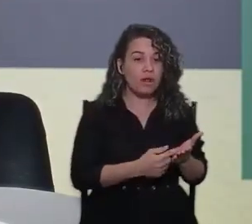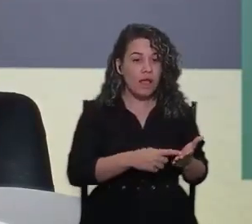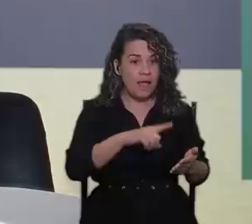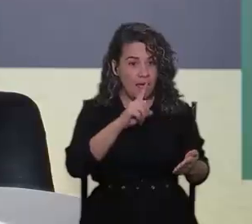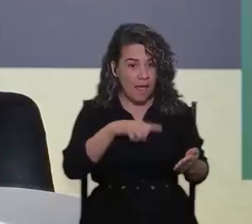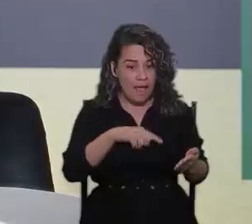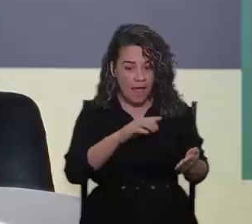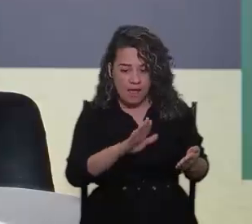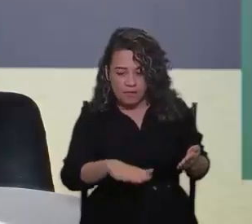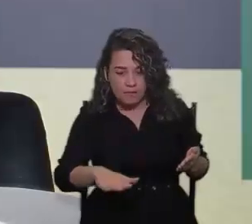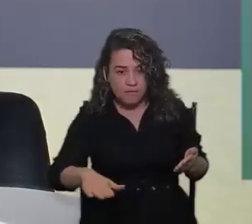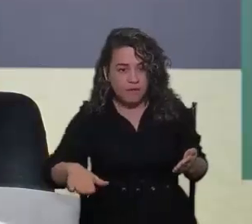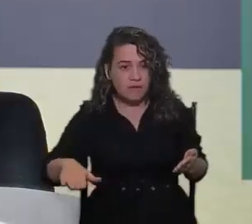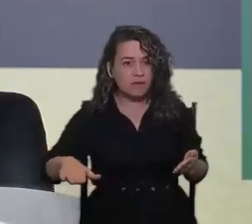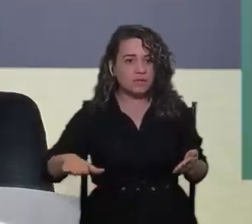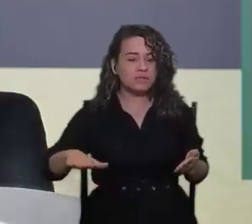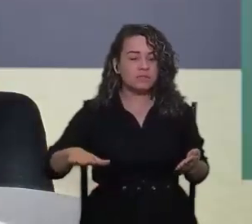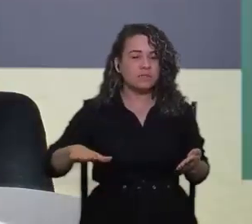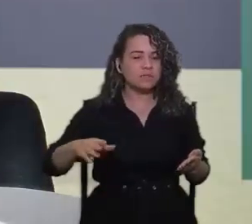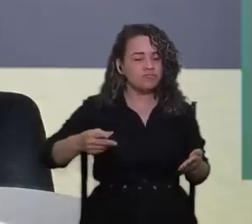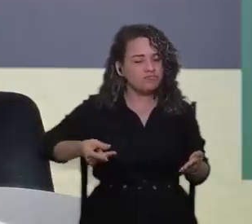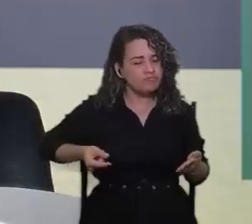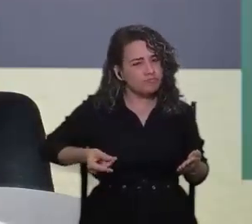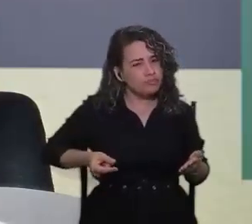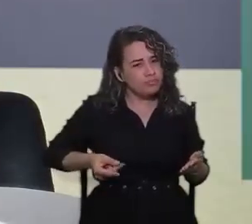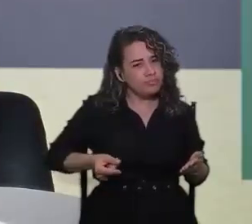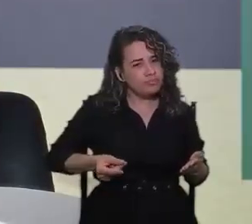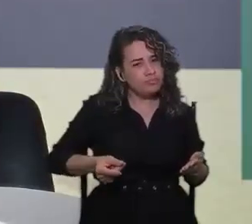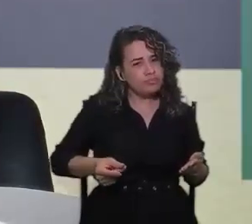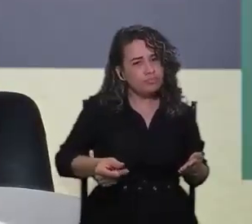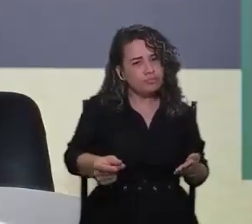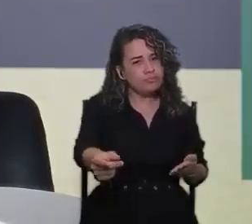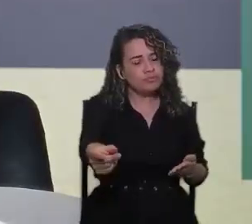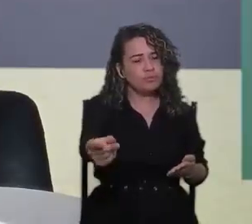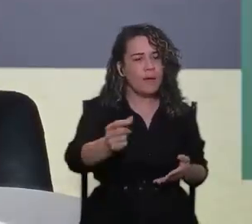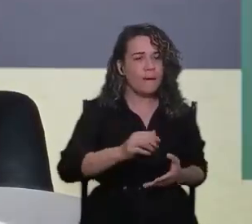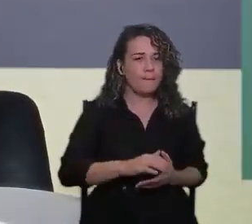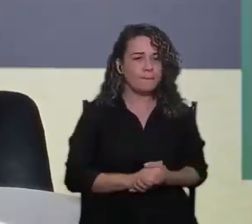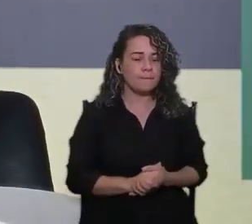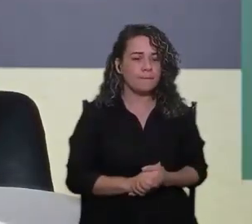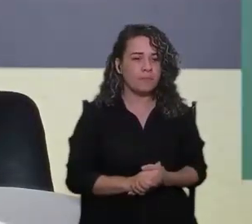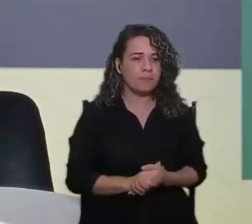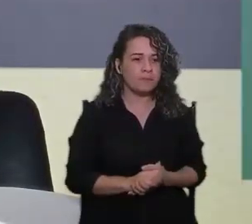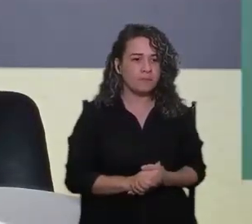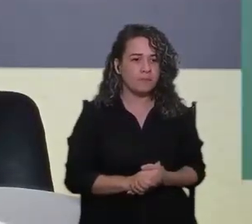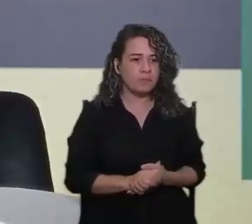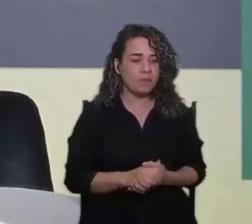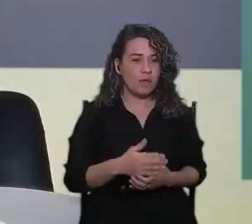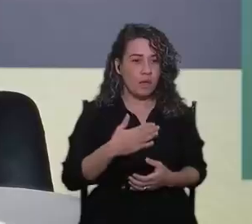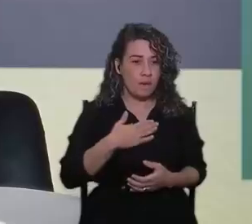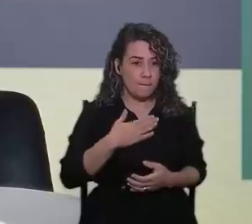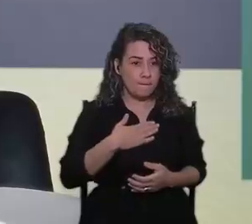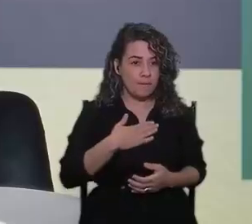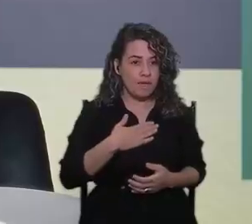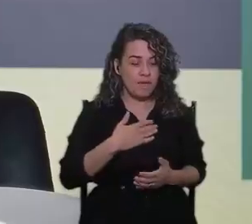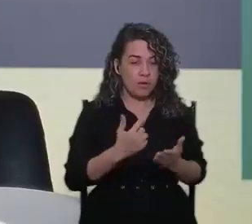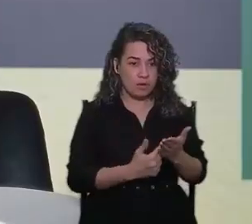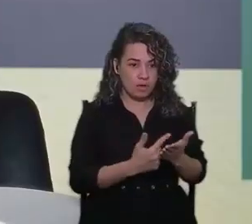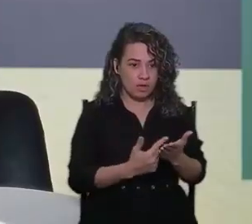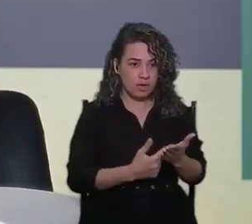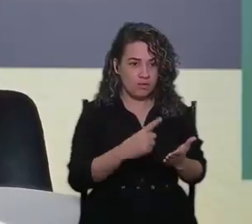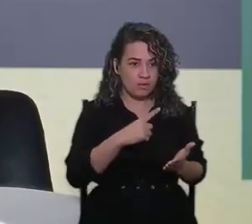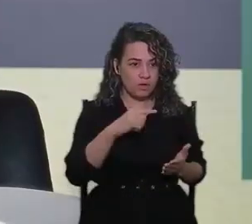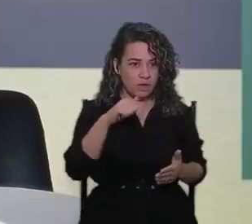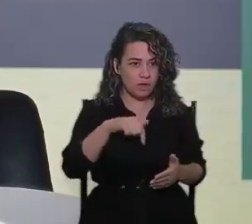existir. Então, Estevão, o Água Turva, que é o único livro que está aqui à venda hoje, por